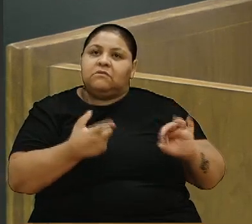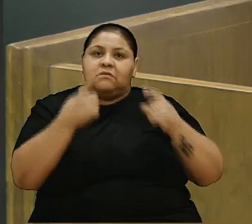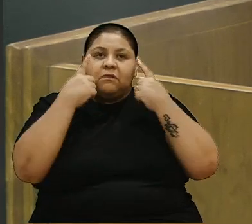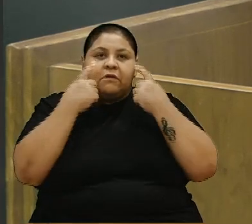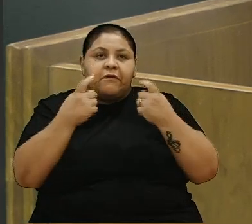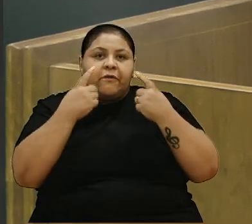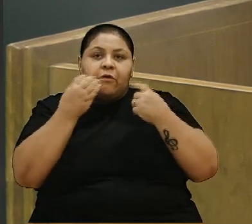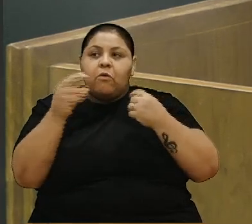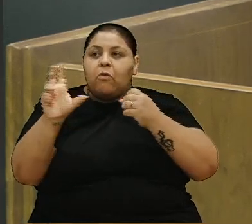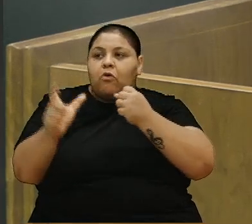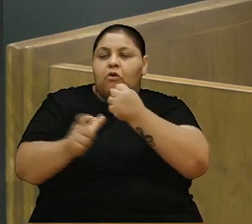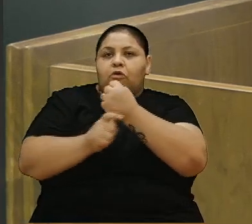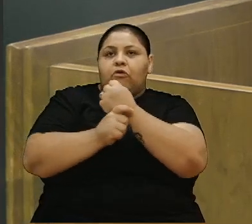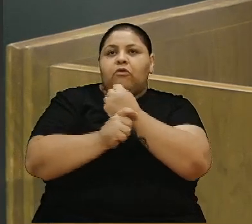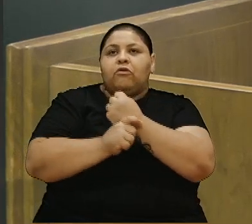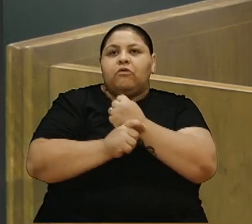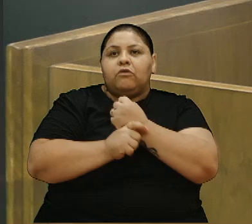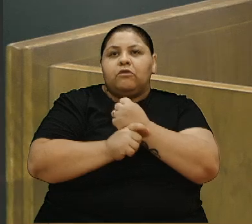violência ou da segurança,